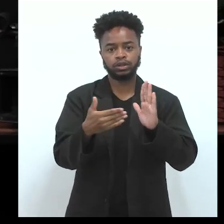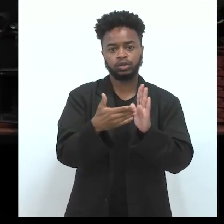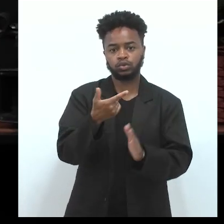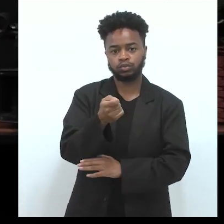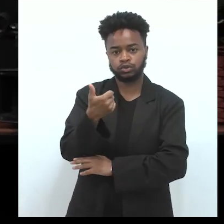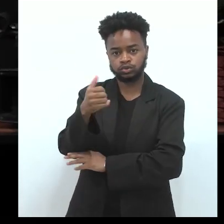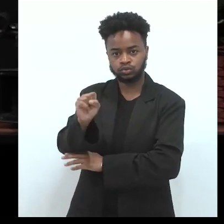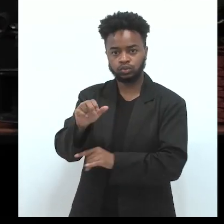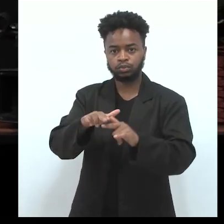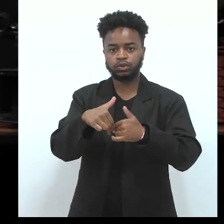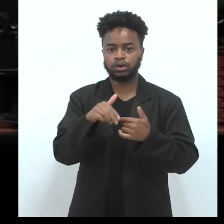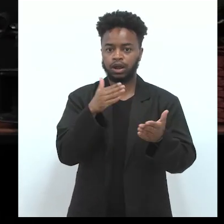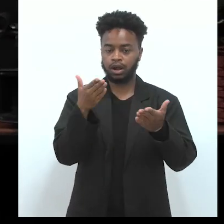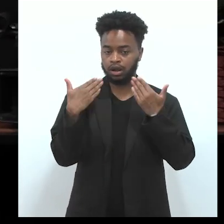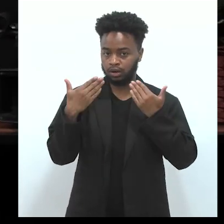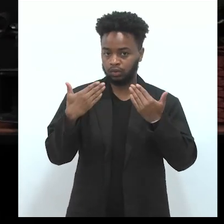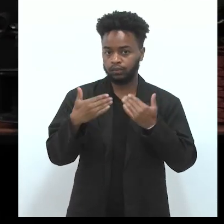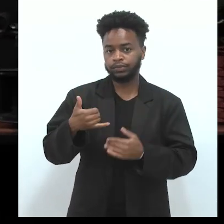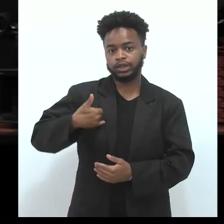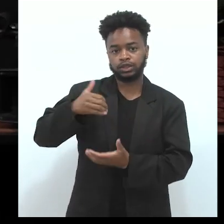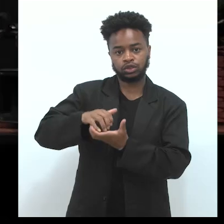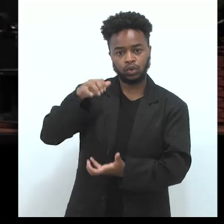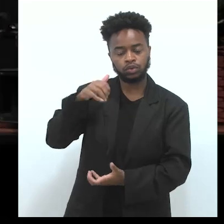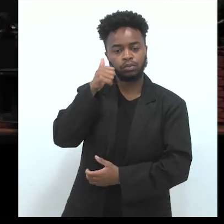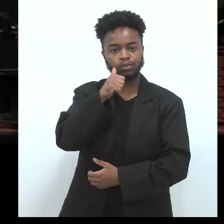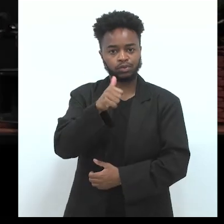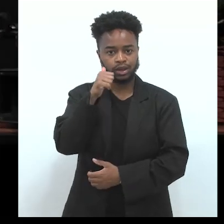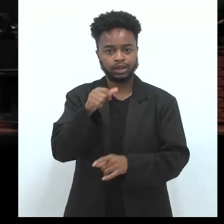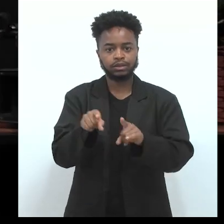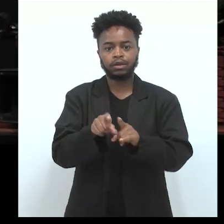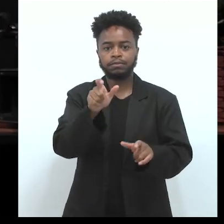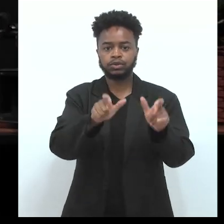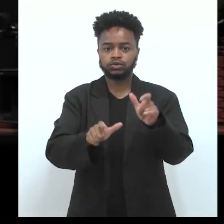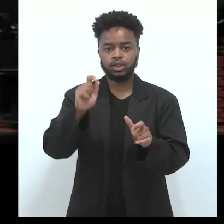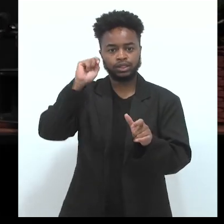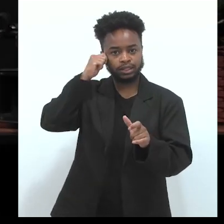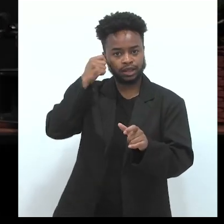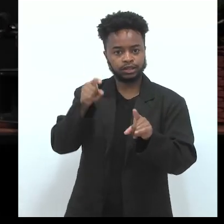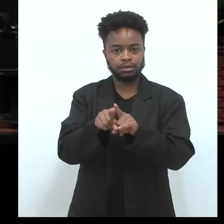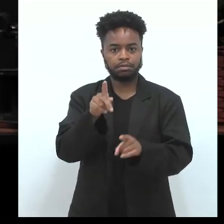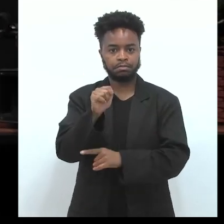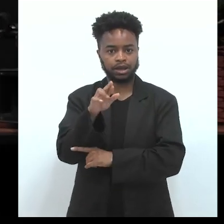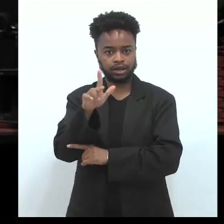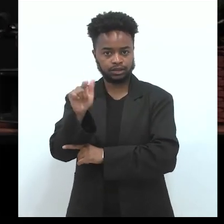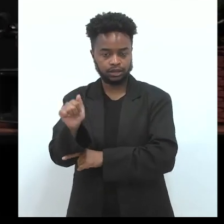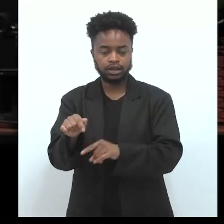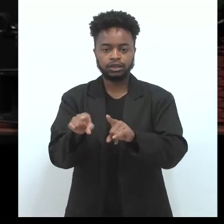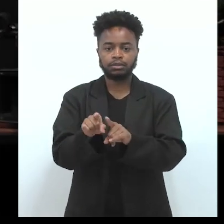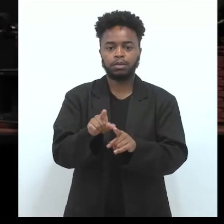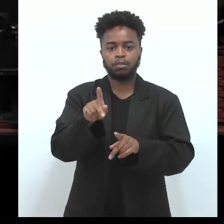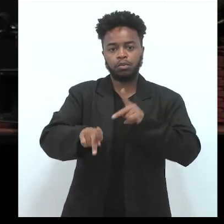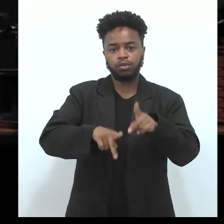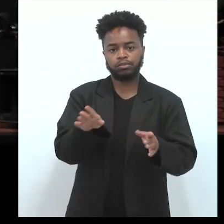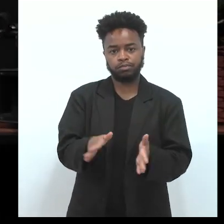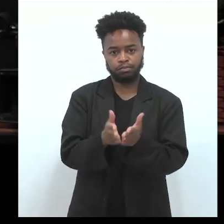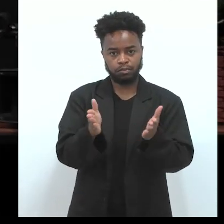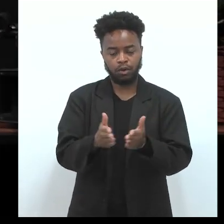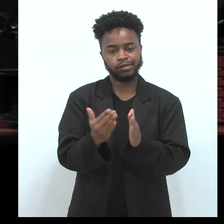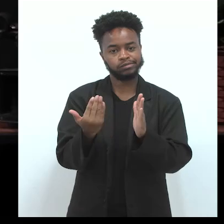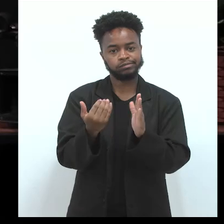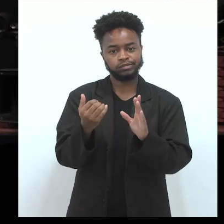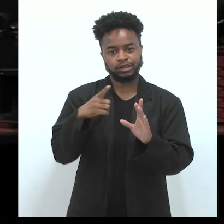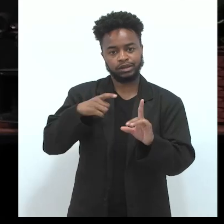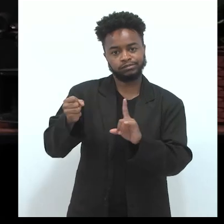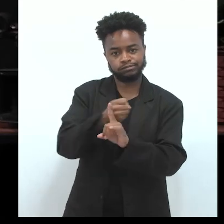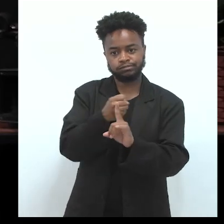causa do calor. Idosos, mulheres, pessoas negras e pardas e a população de baixa renda são os mais afetados.